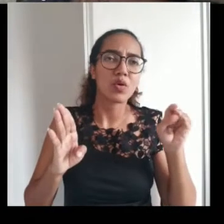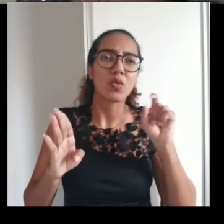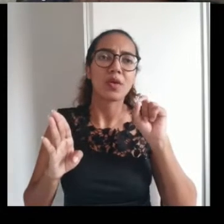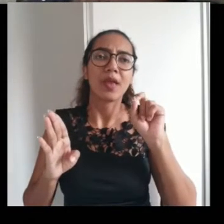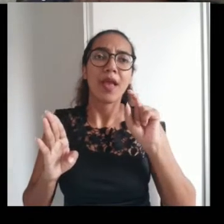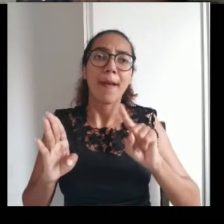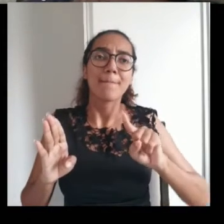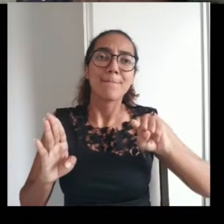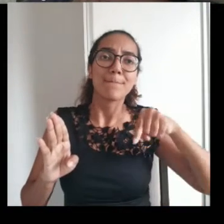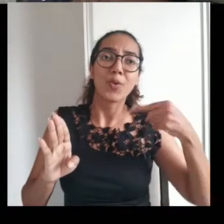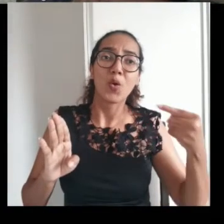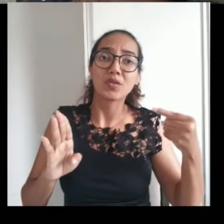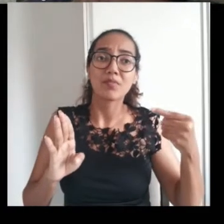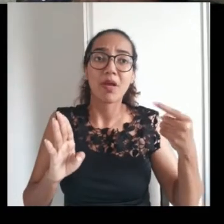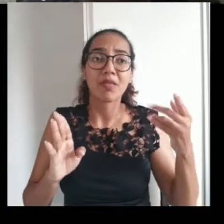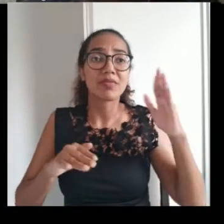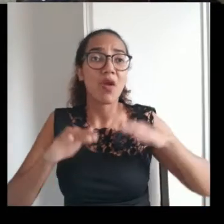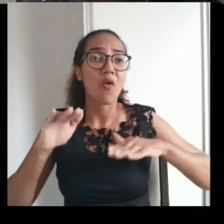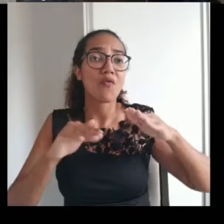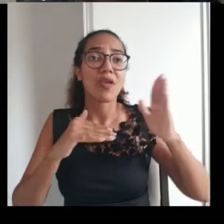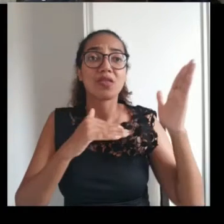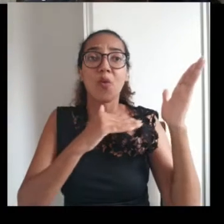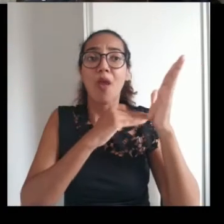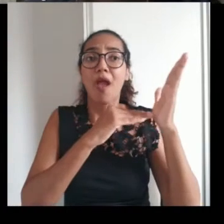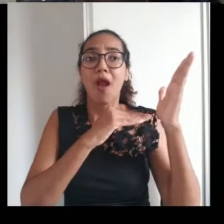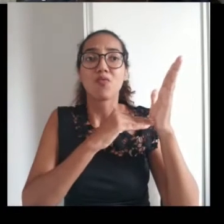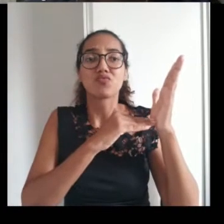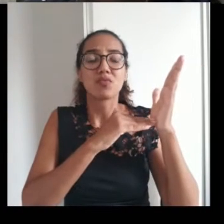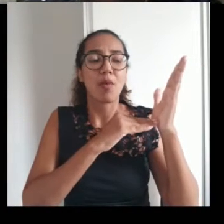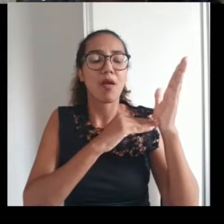próxima não ser a última posição, né? Eu estou com isso aqui preenchido,